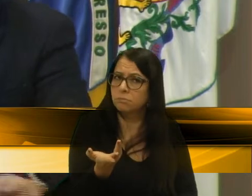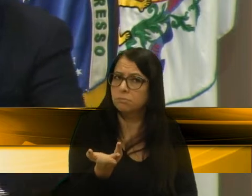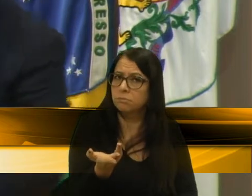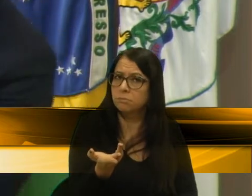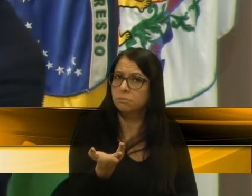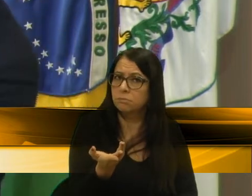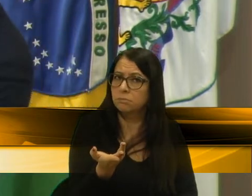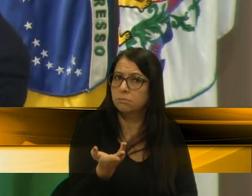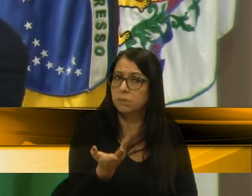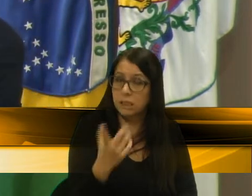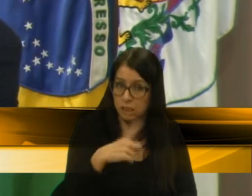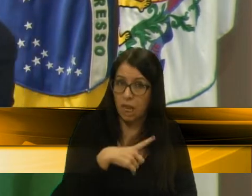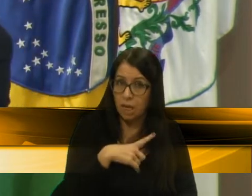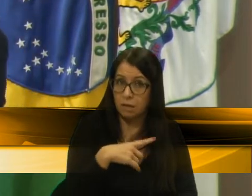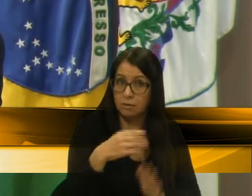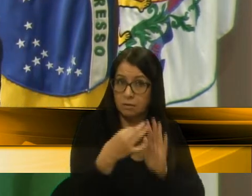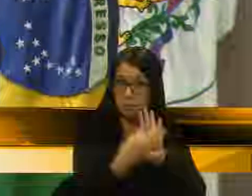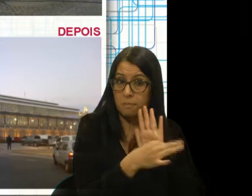Será que existe o plano?